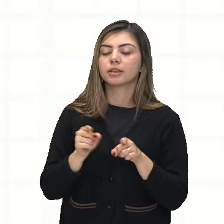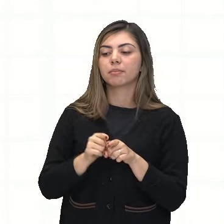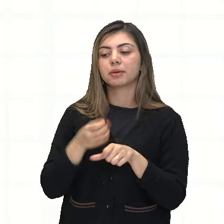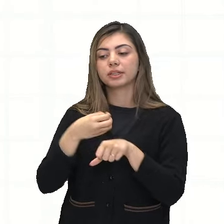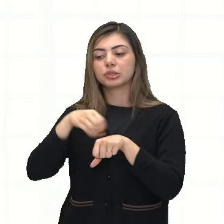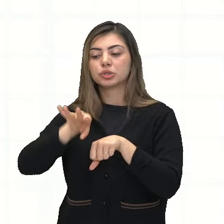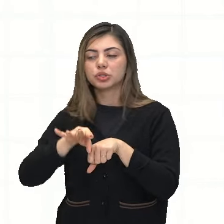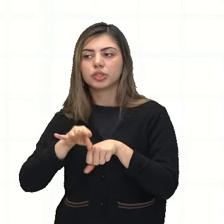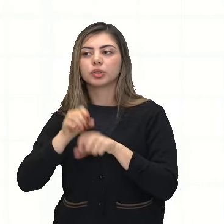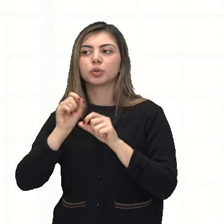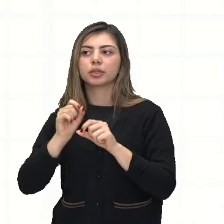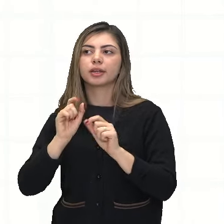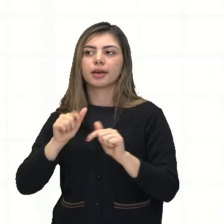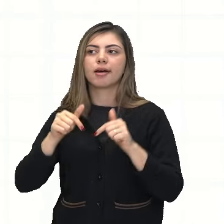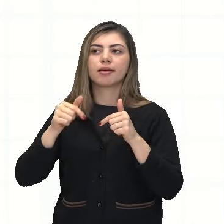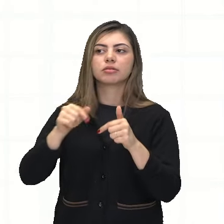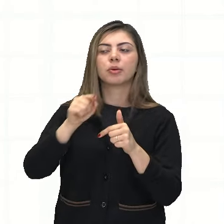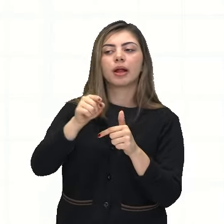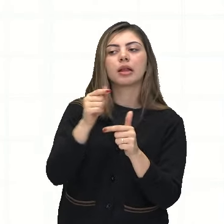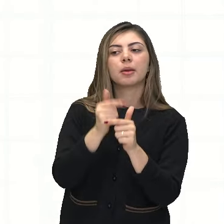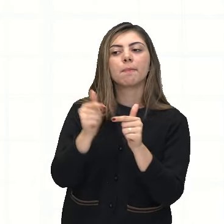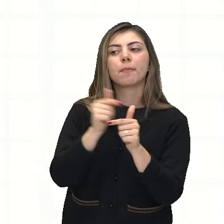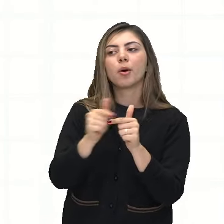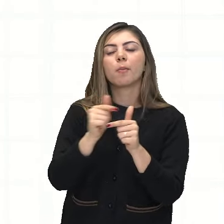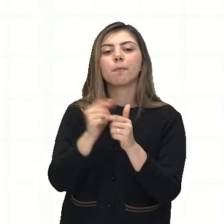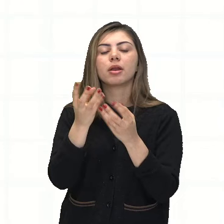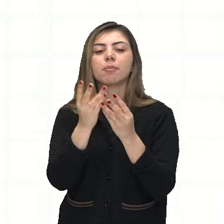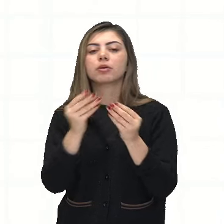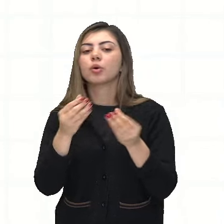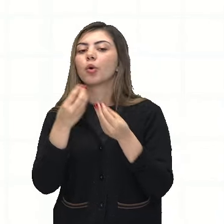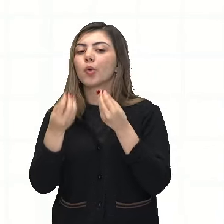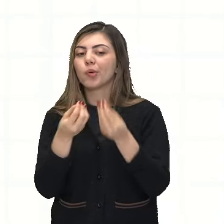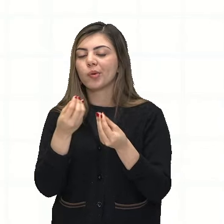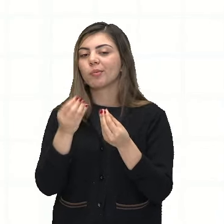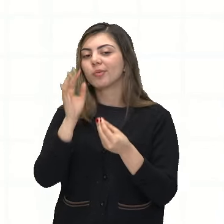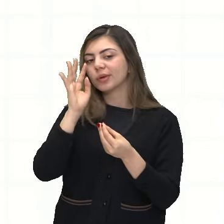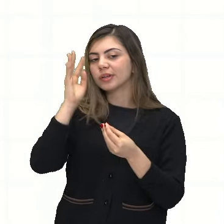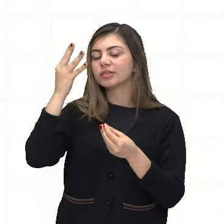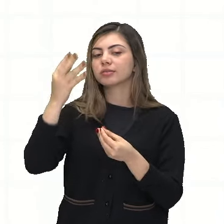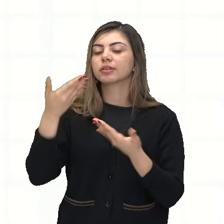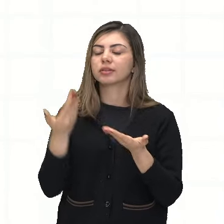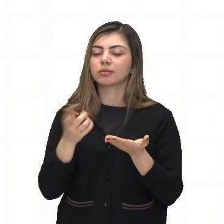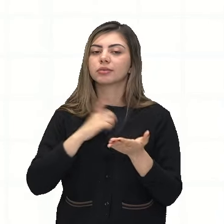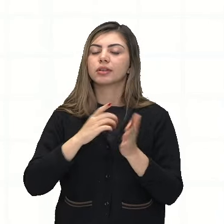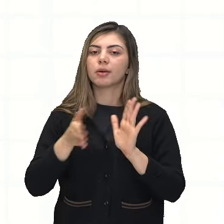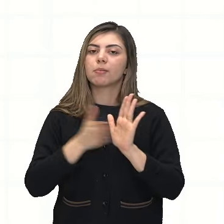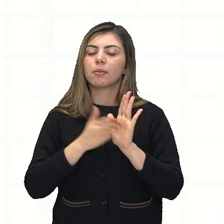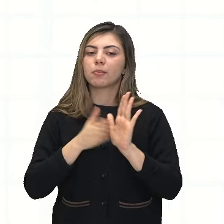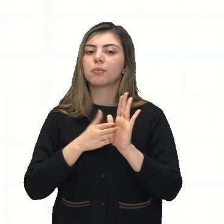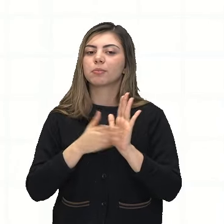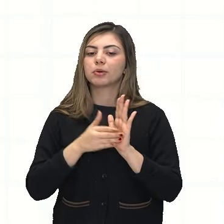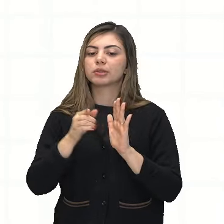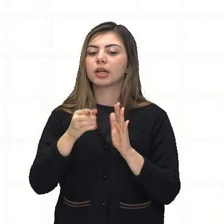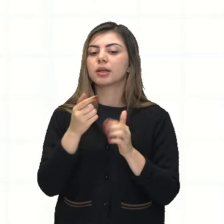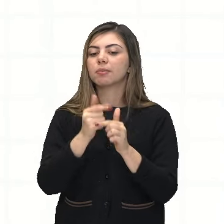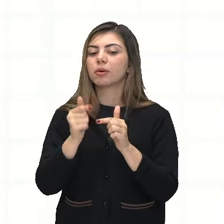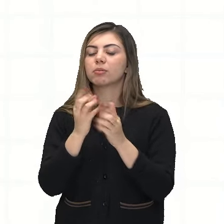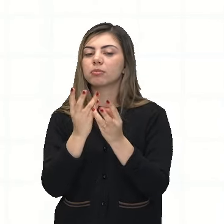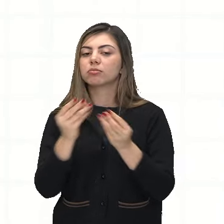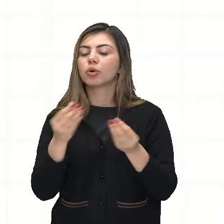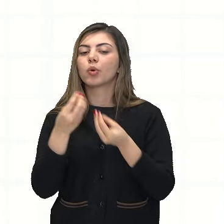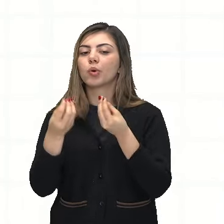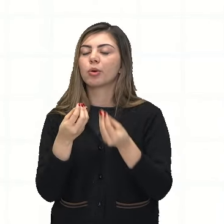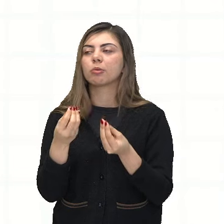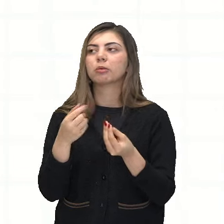práticas olha aqui sugestão de ações práticas é a minha proposta de intervenção o que eu posso fazer